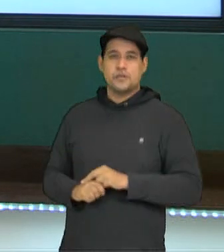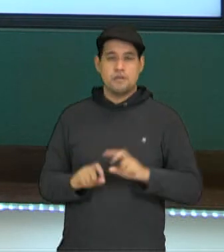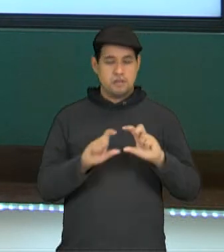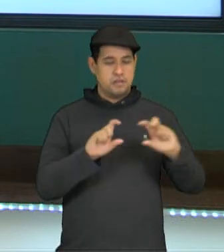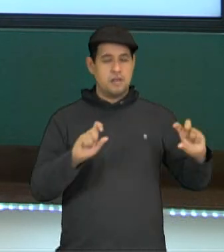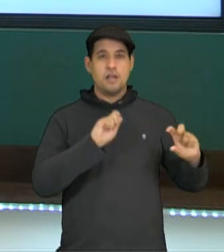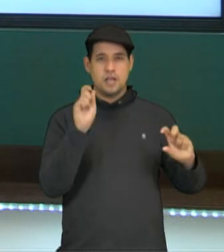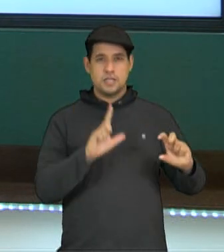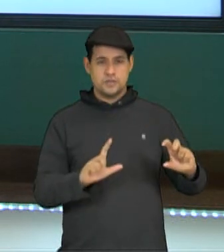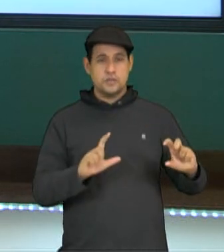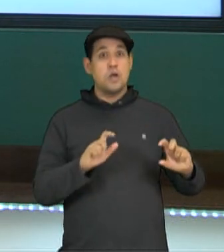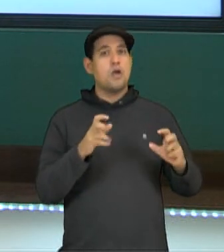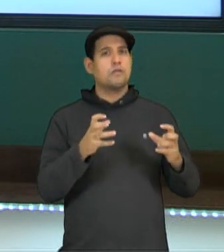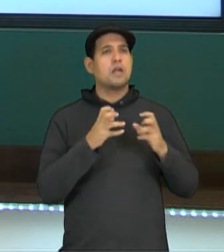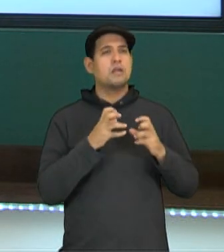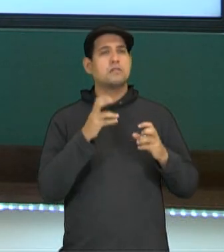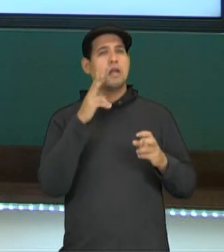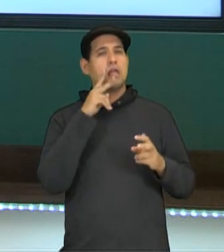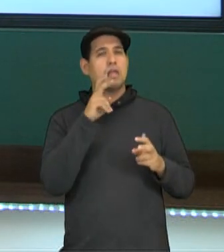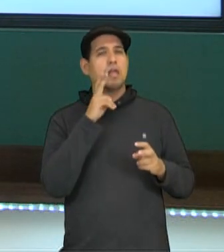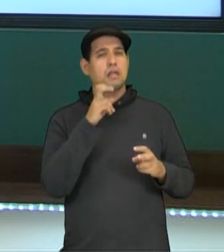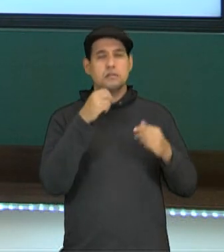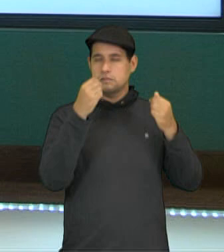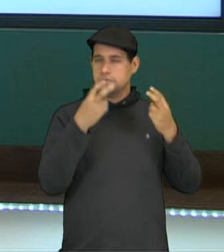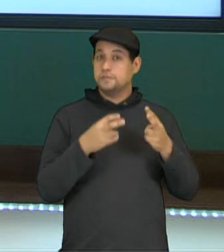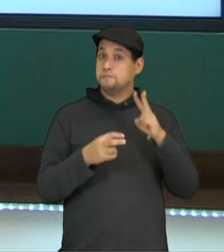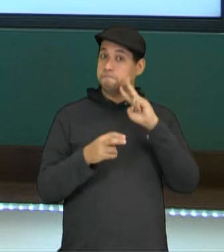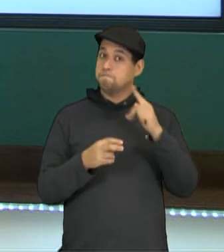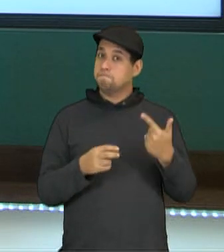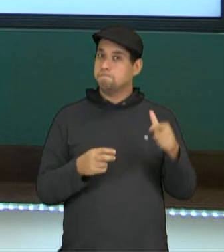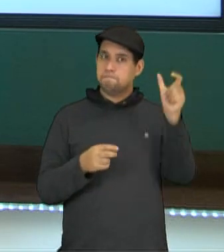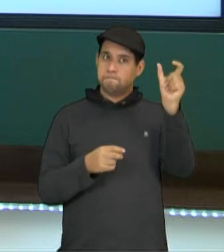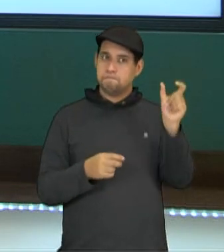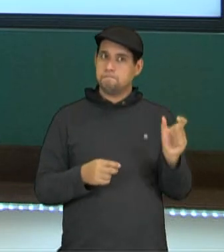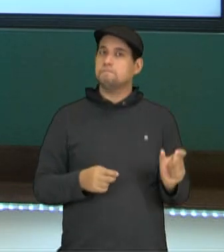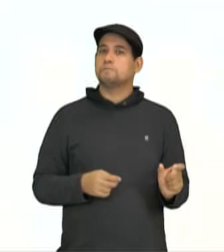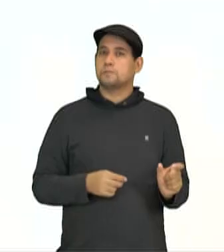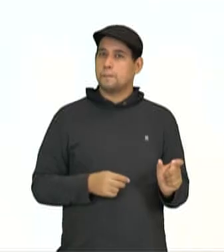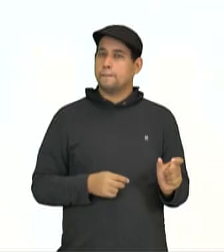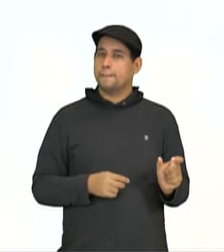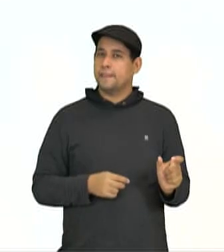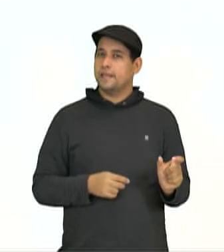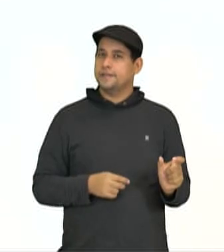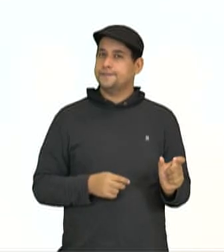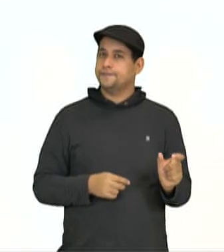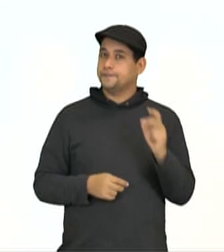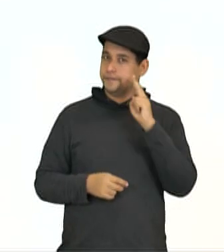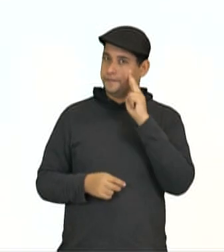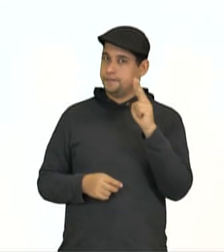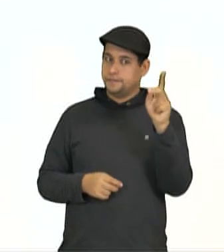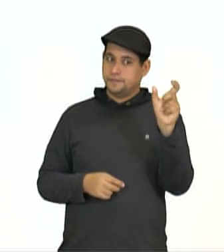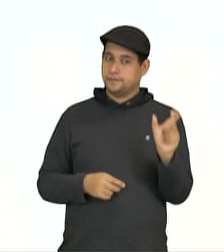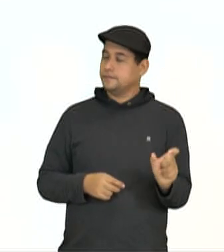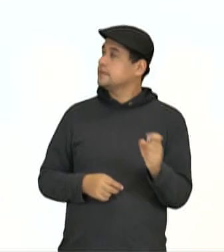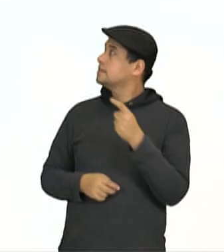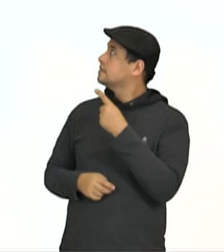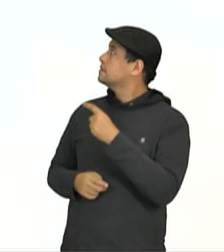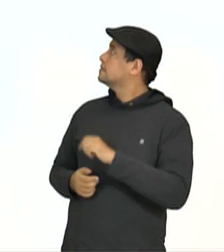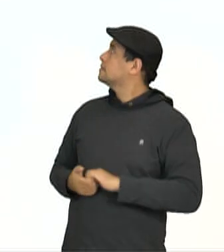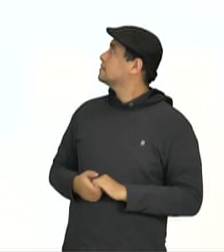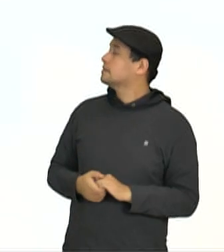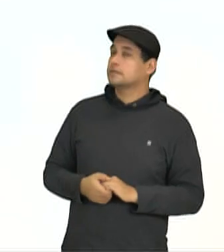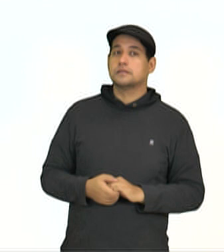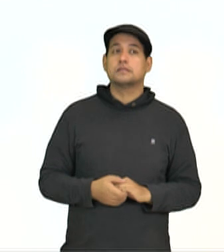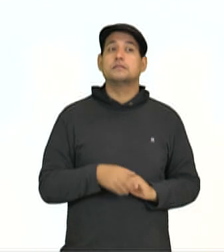Lembra que a gente viu o significado dessas palavras aqui, ó. Dá uma olhadinha de novo. Enquanto vocês estão olhando aí de novo, olha só. Caso